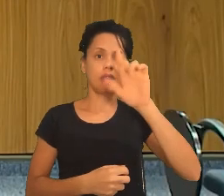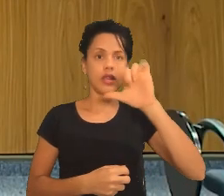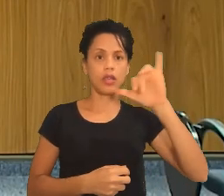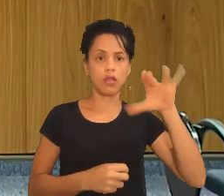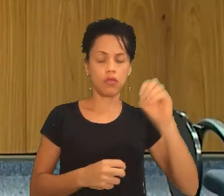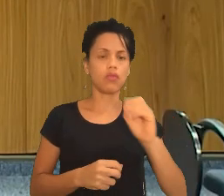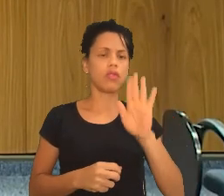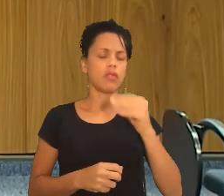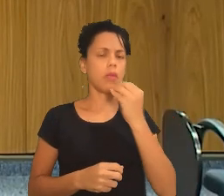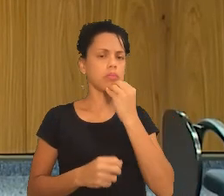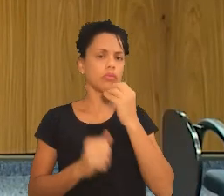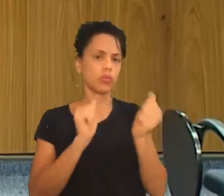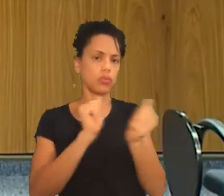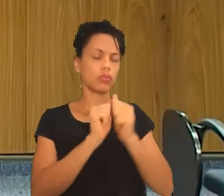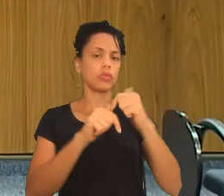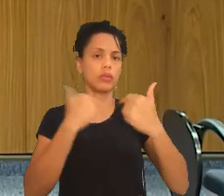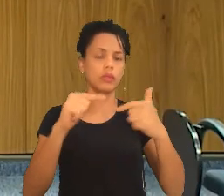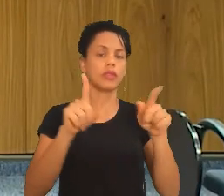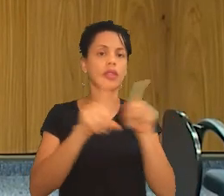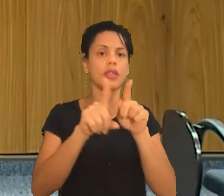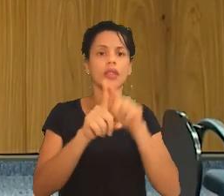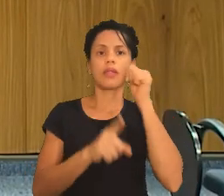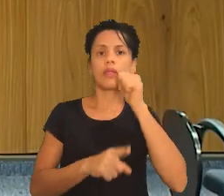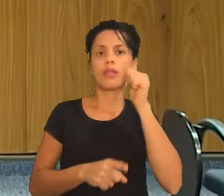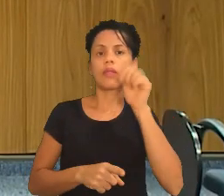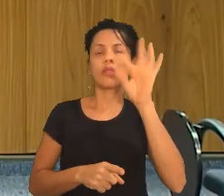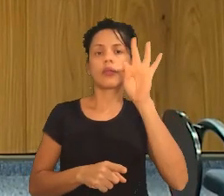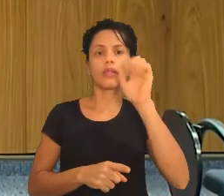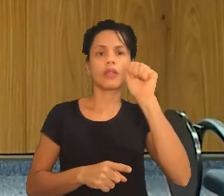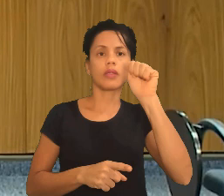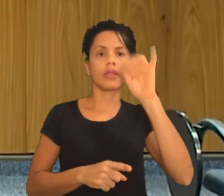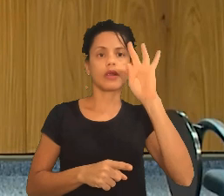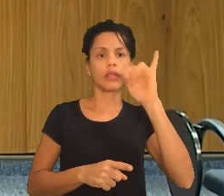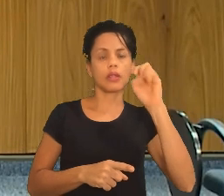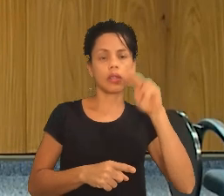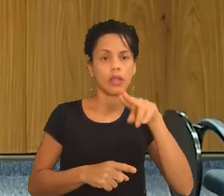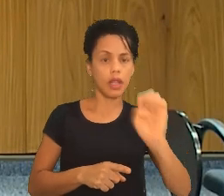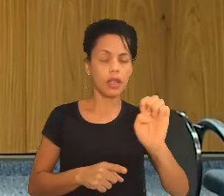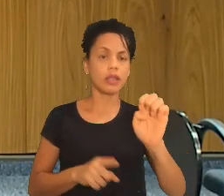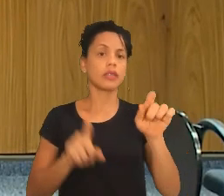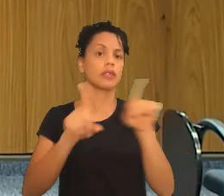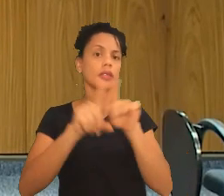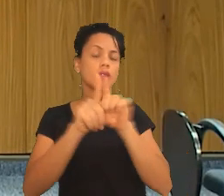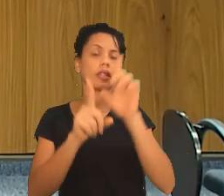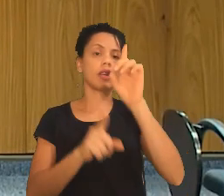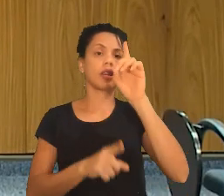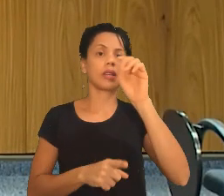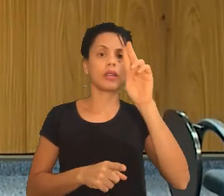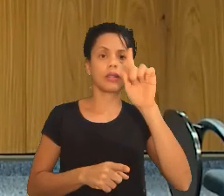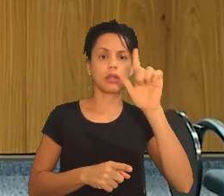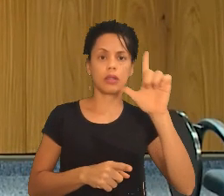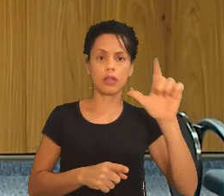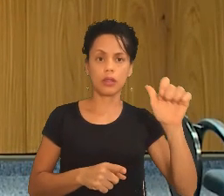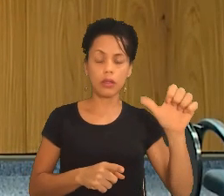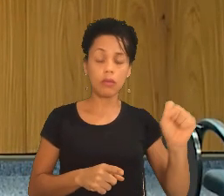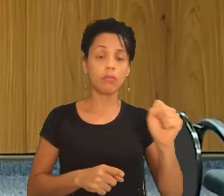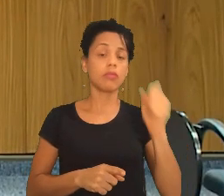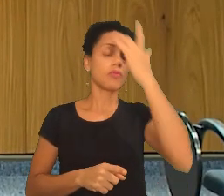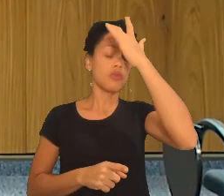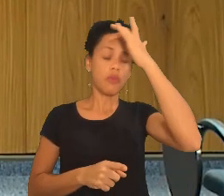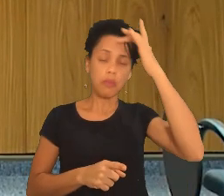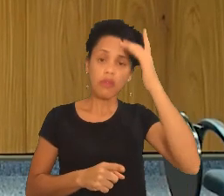o coordenador, a Tatiane, o Vitor e o Douglas, são pessoas que carregam água, e